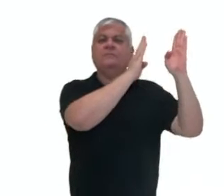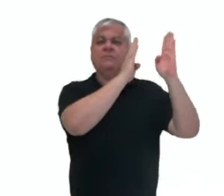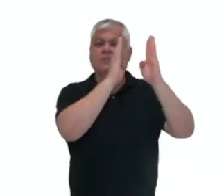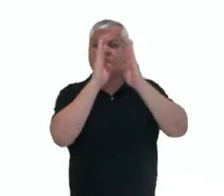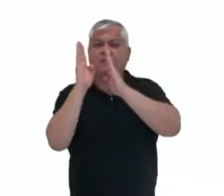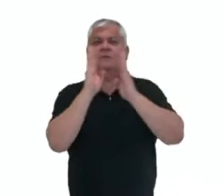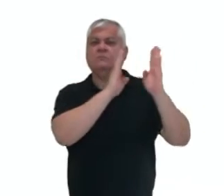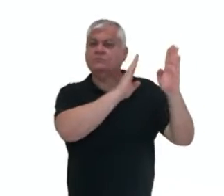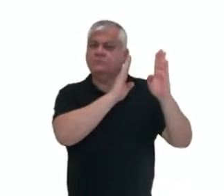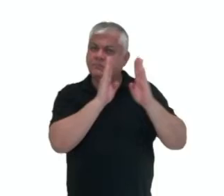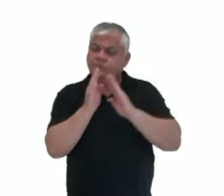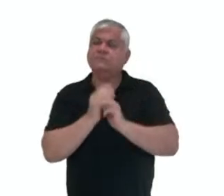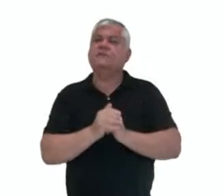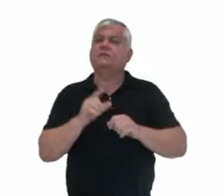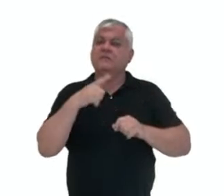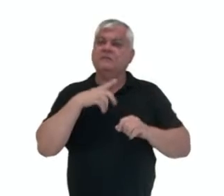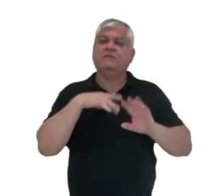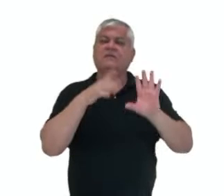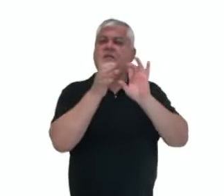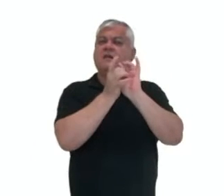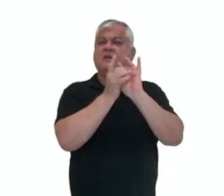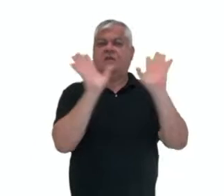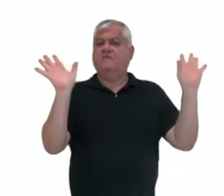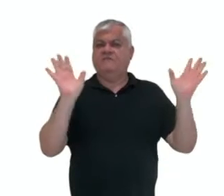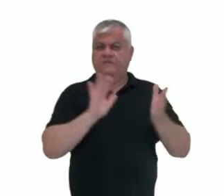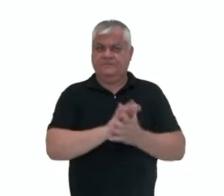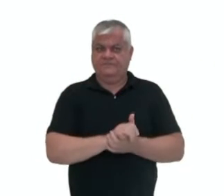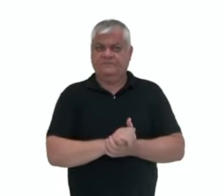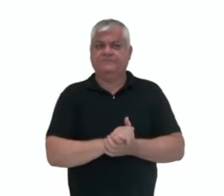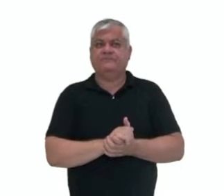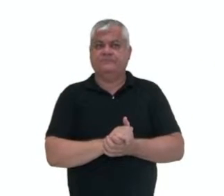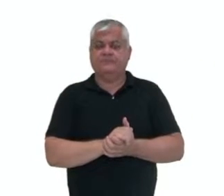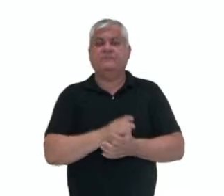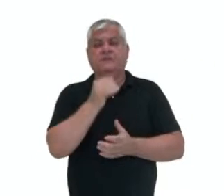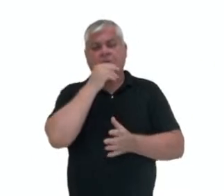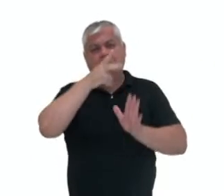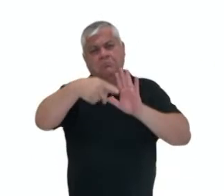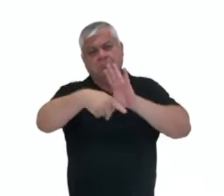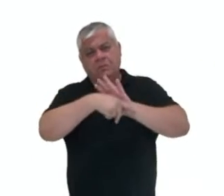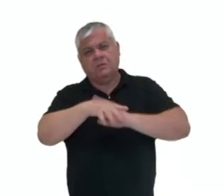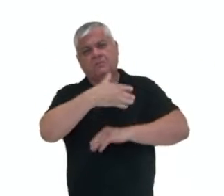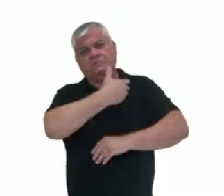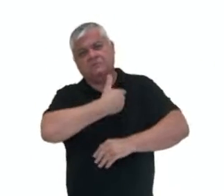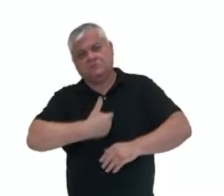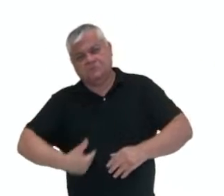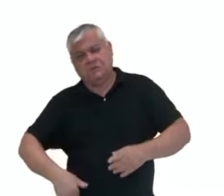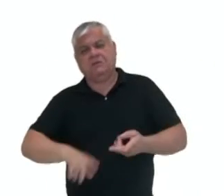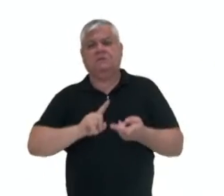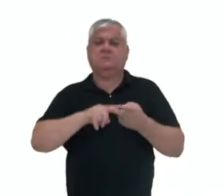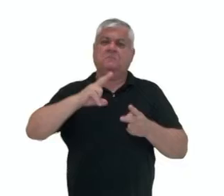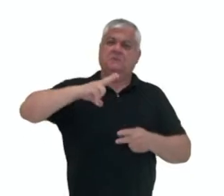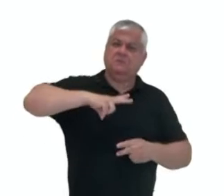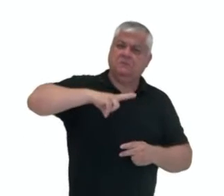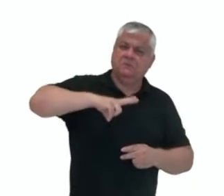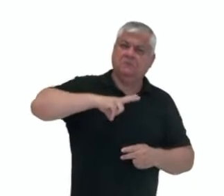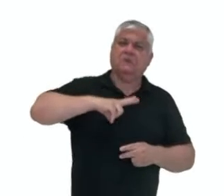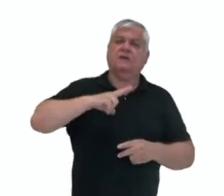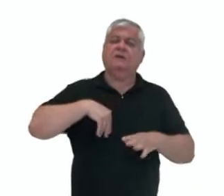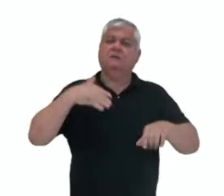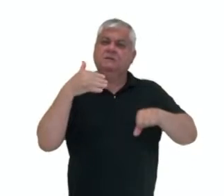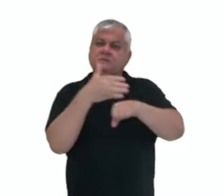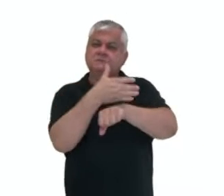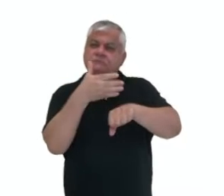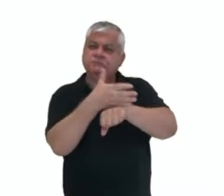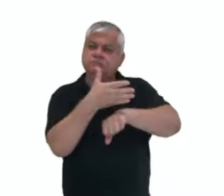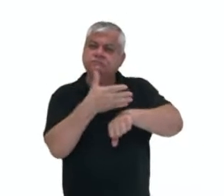em especial aquelas abertas ao público. Pertençam ao Estado ou a particulares, a frequência nesses